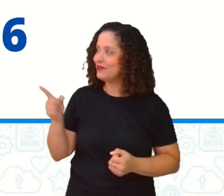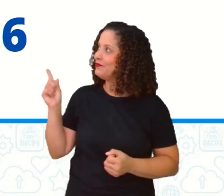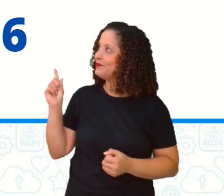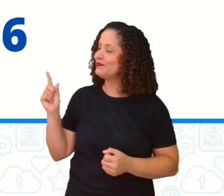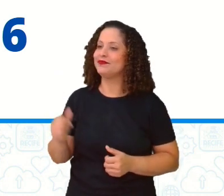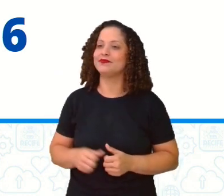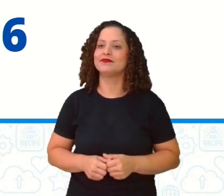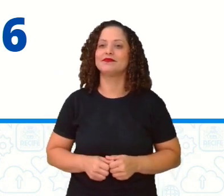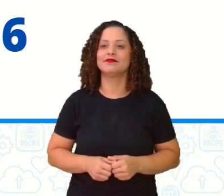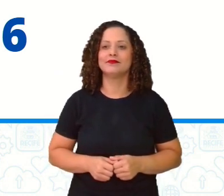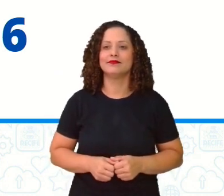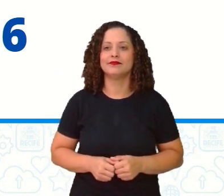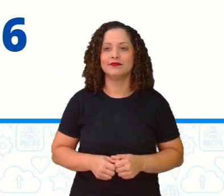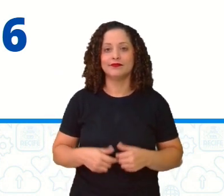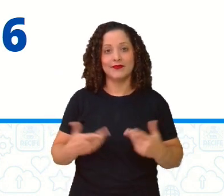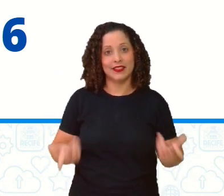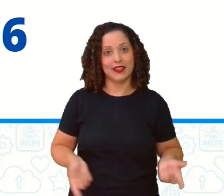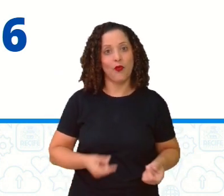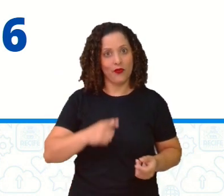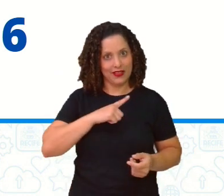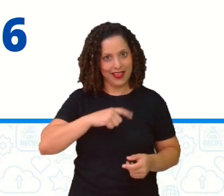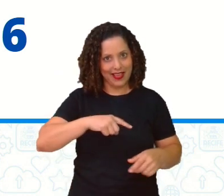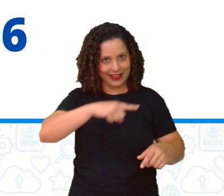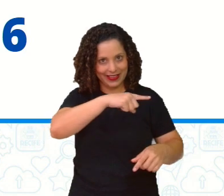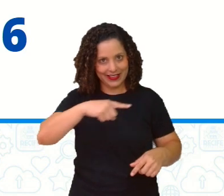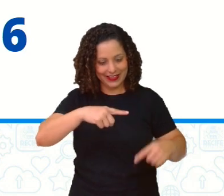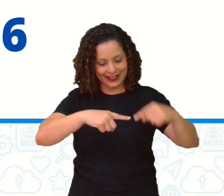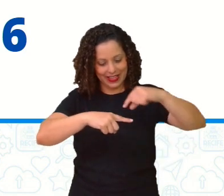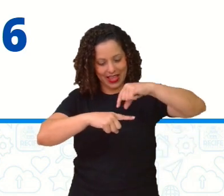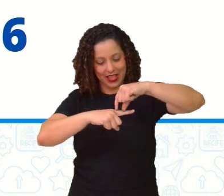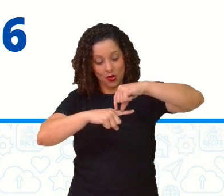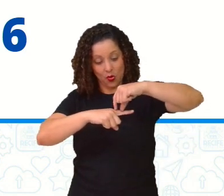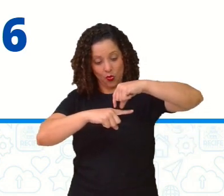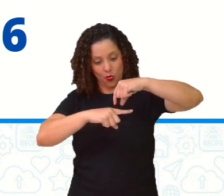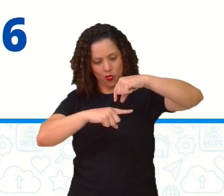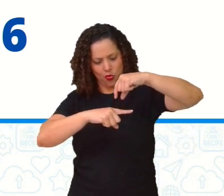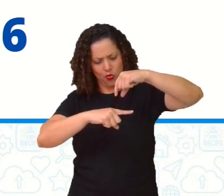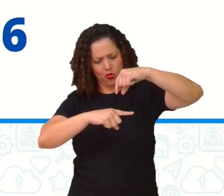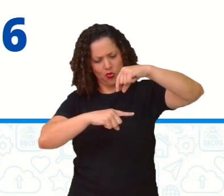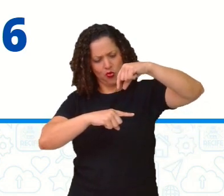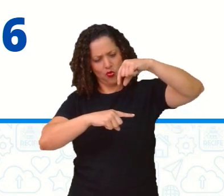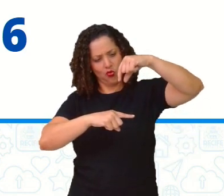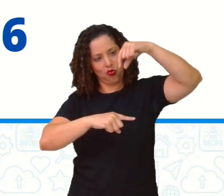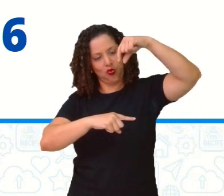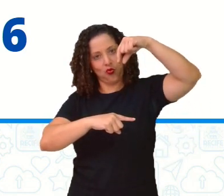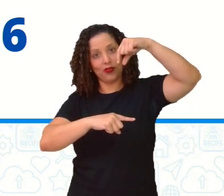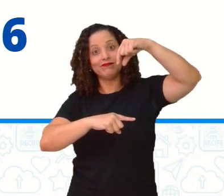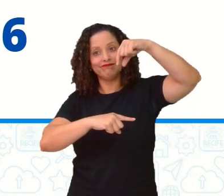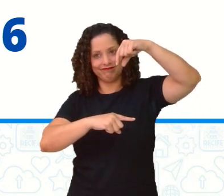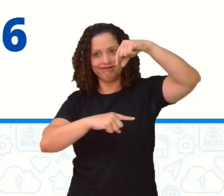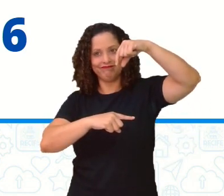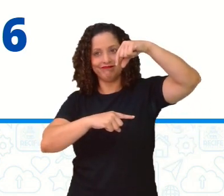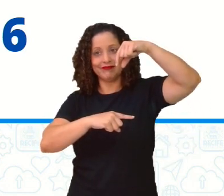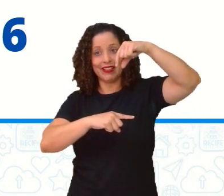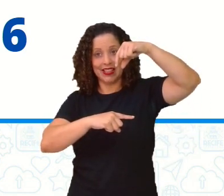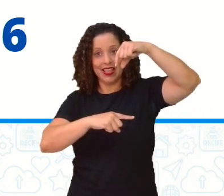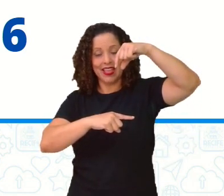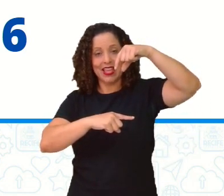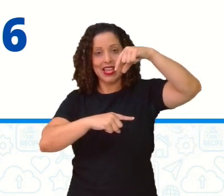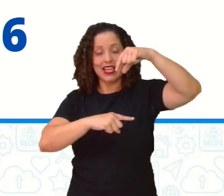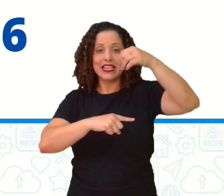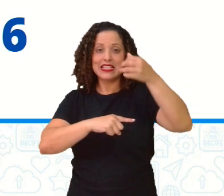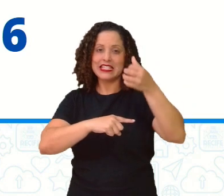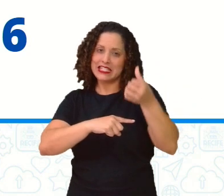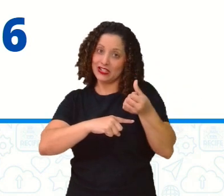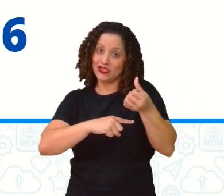Olhando o gráfico, a barrinha cor verde, eu já estou aqui no cinema, e a cor verde está batendo exatamente na linha